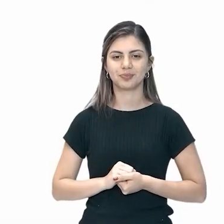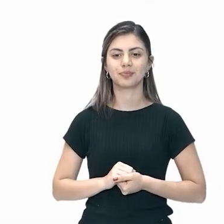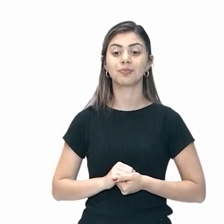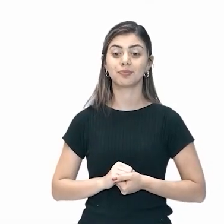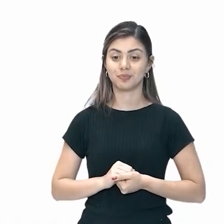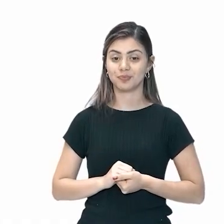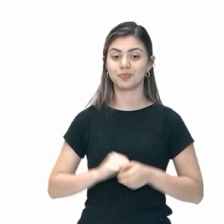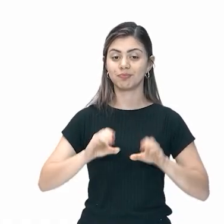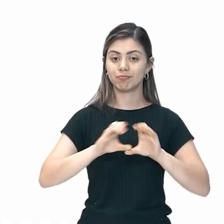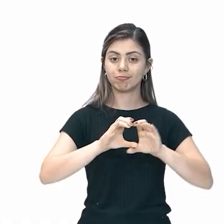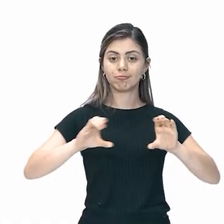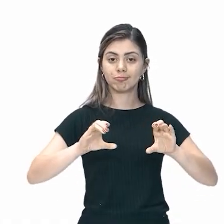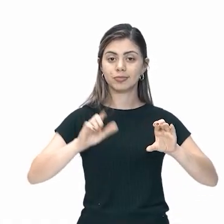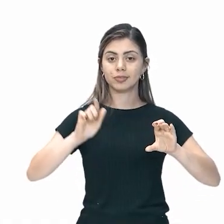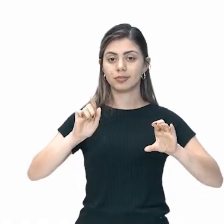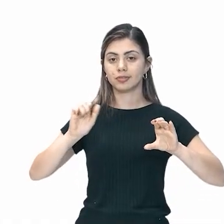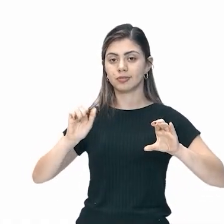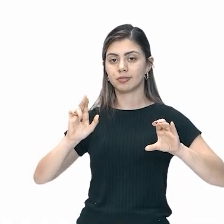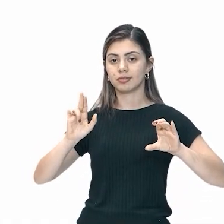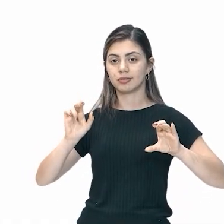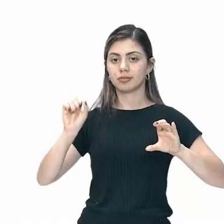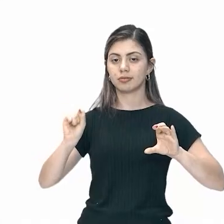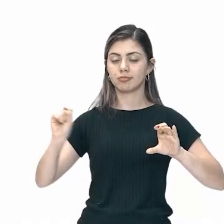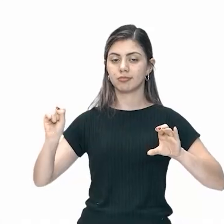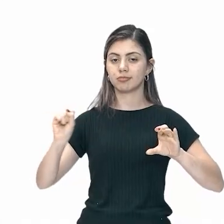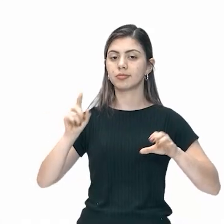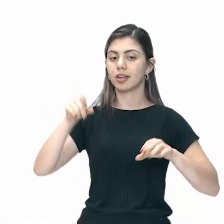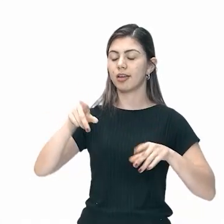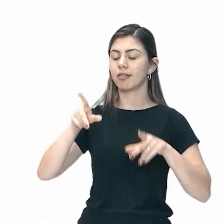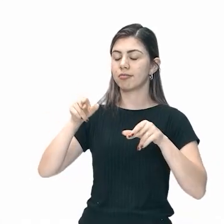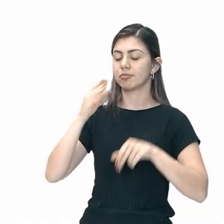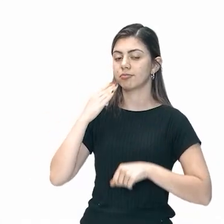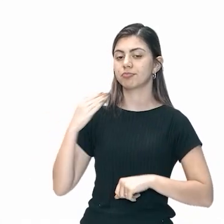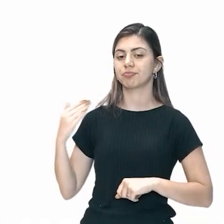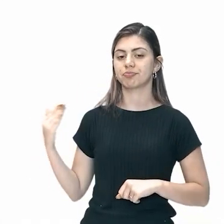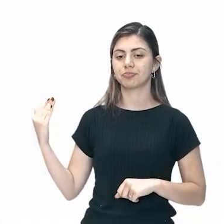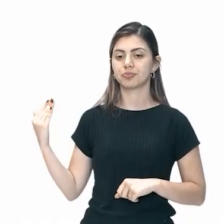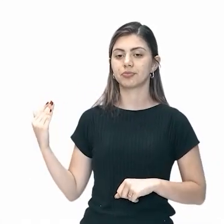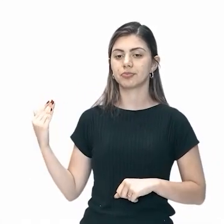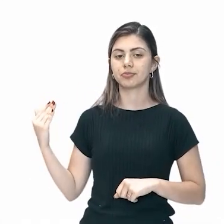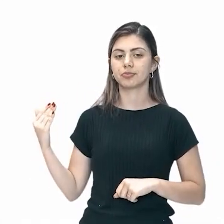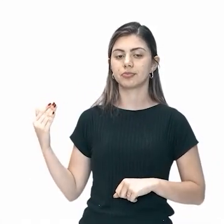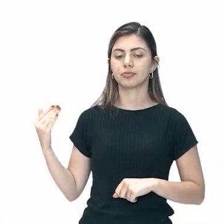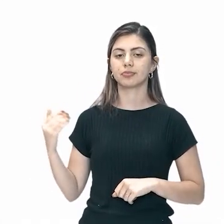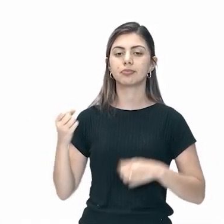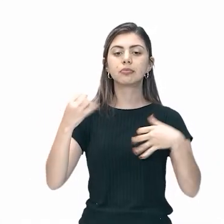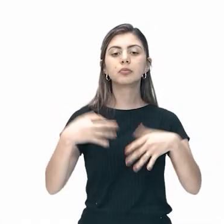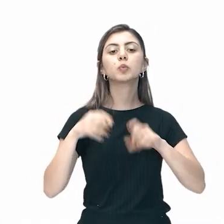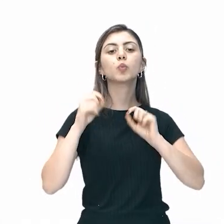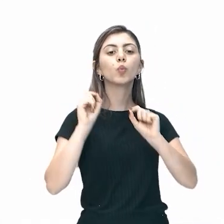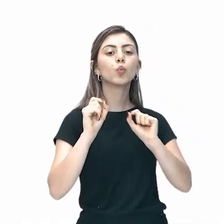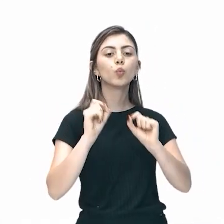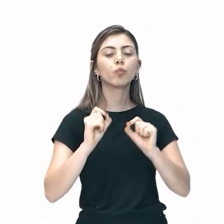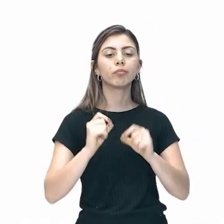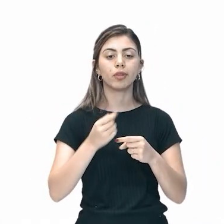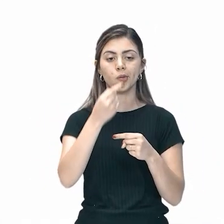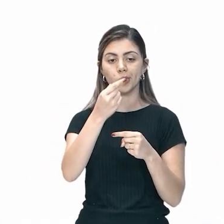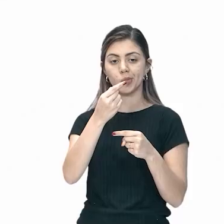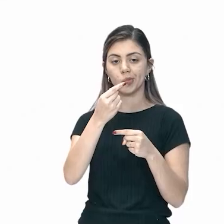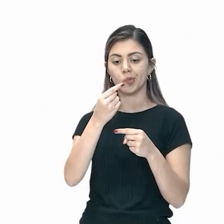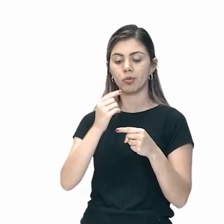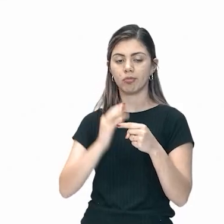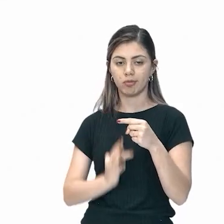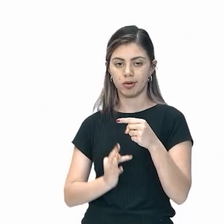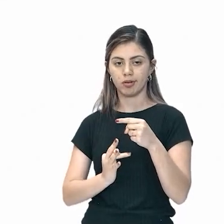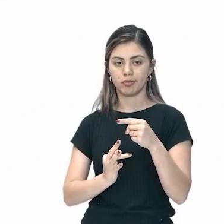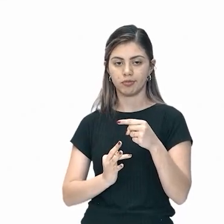A equação de Gauss é essa equação que está aí na tela, olha só. A equação de Gauss diz o seguinte: 1 sobre o